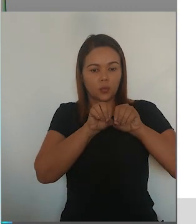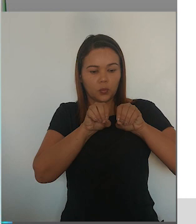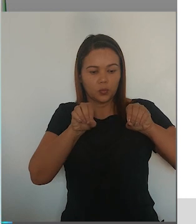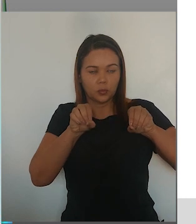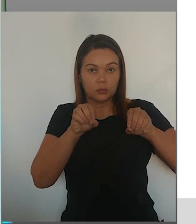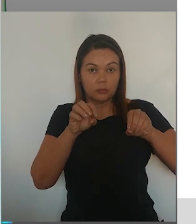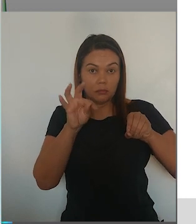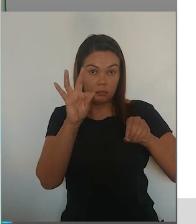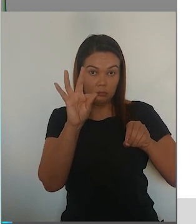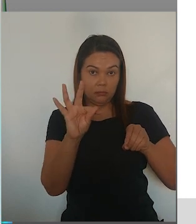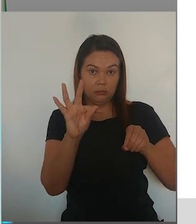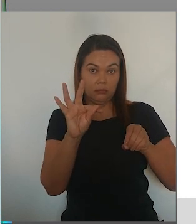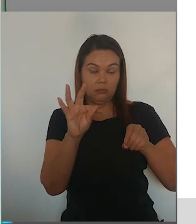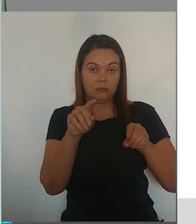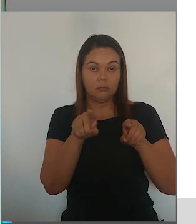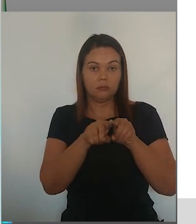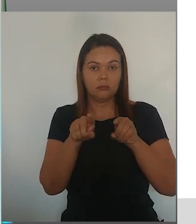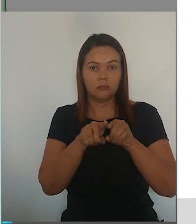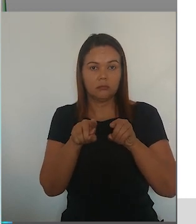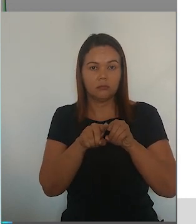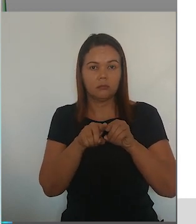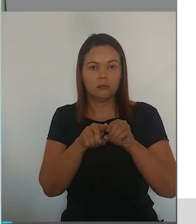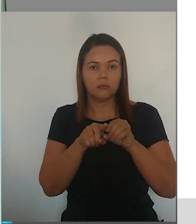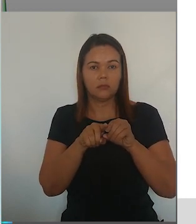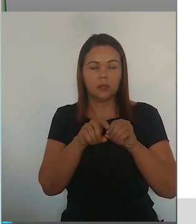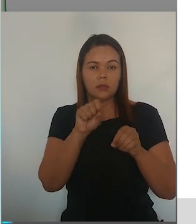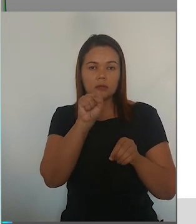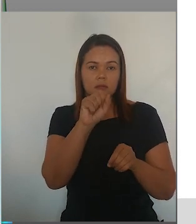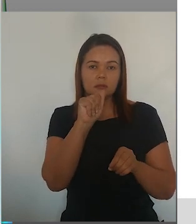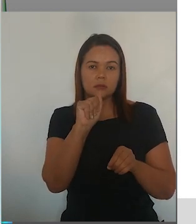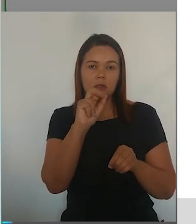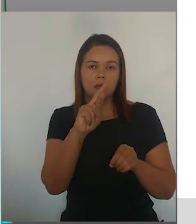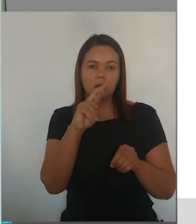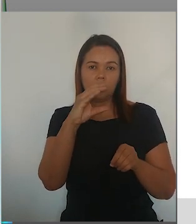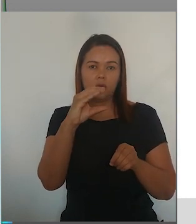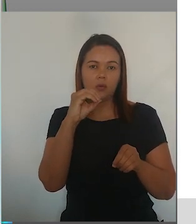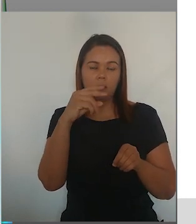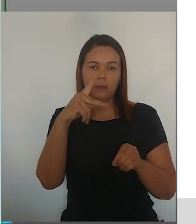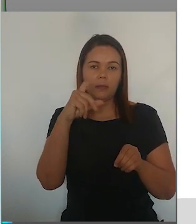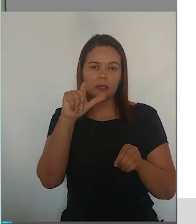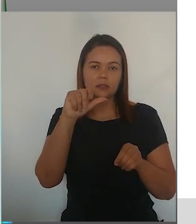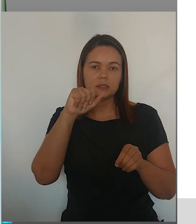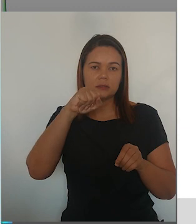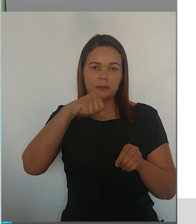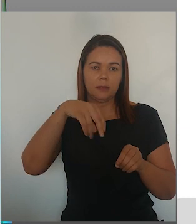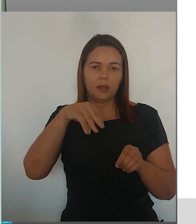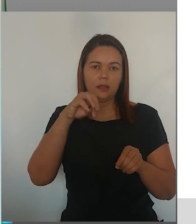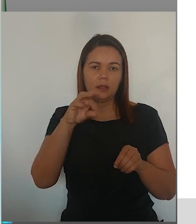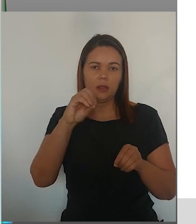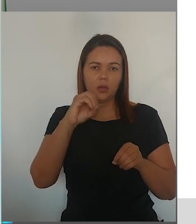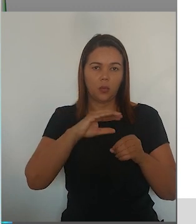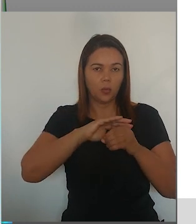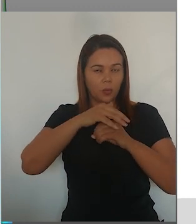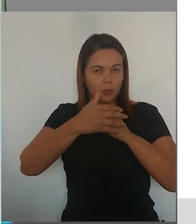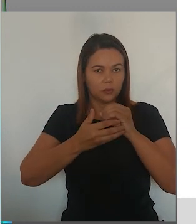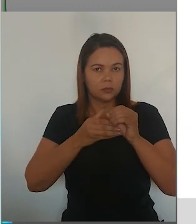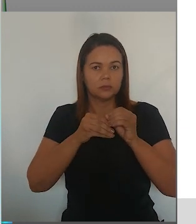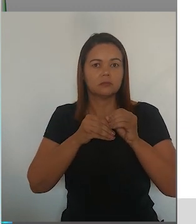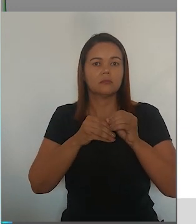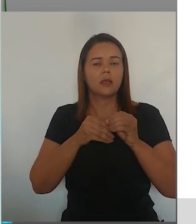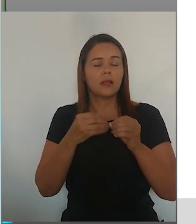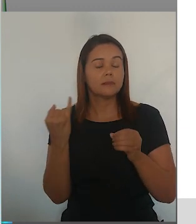Os túbulos T e o retículo sarcoplasmático são essenciais para